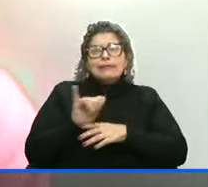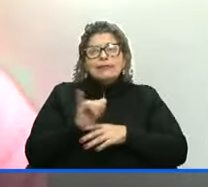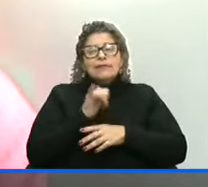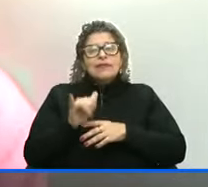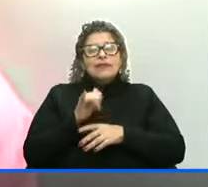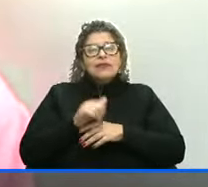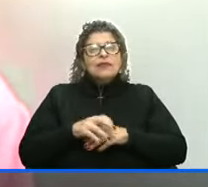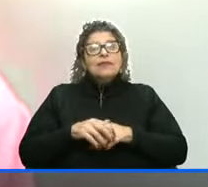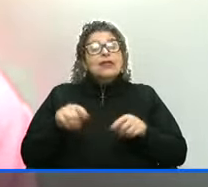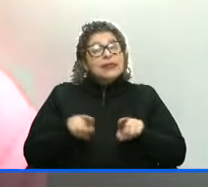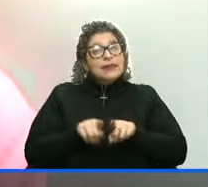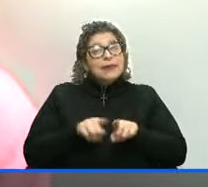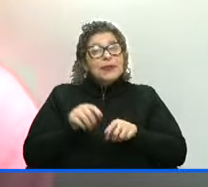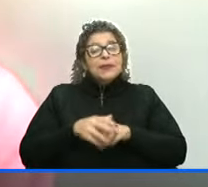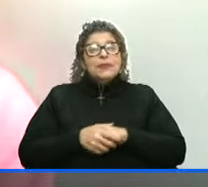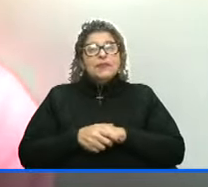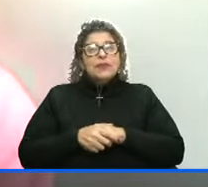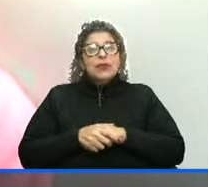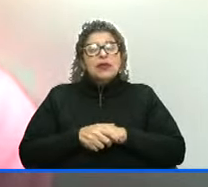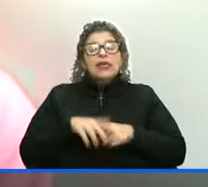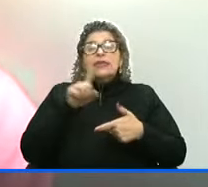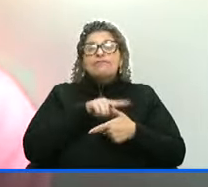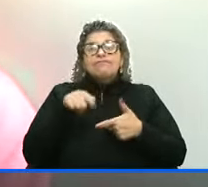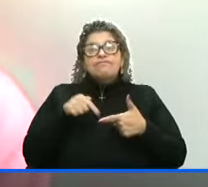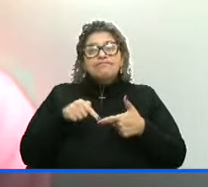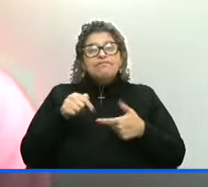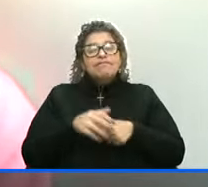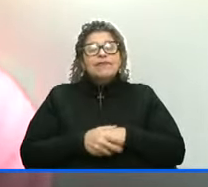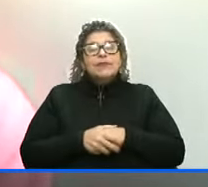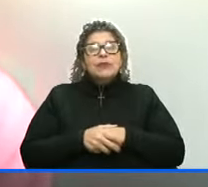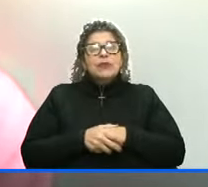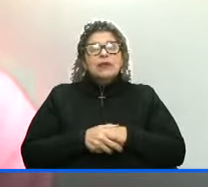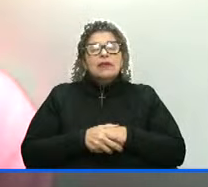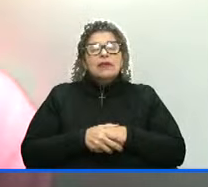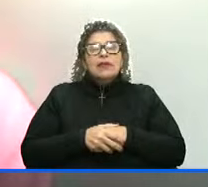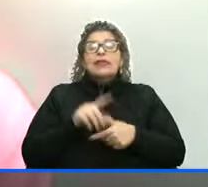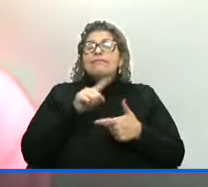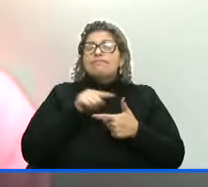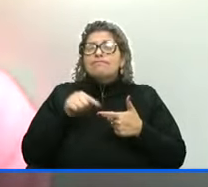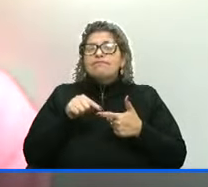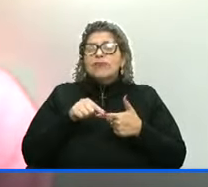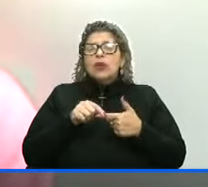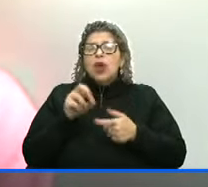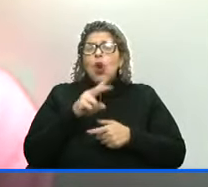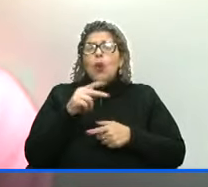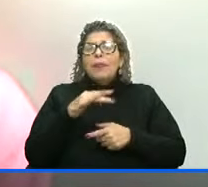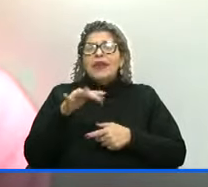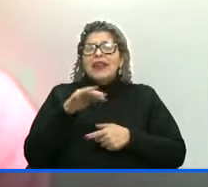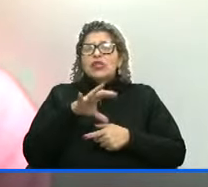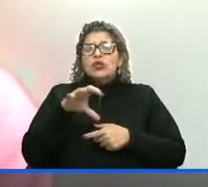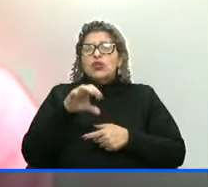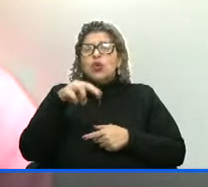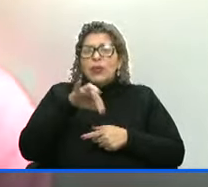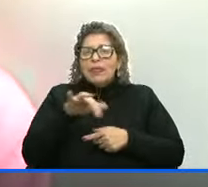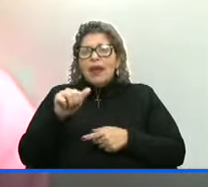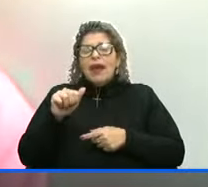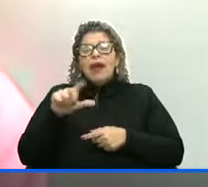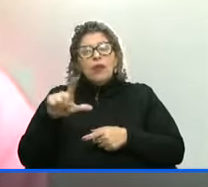da manifestação e também... na questão, a questão operacional dessas vagas,